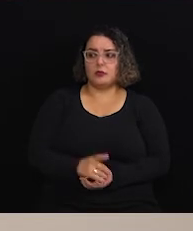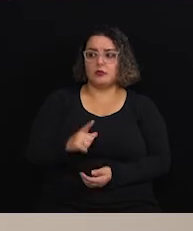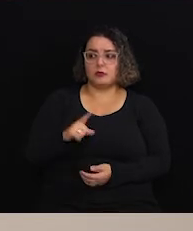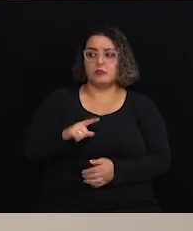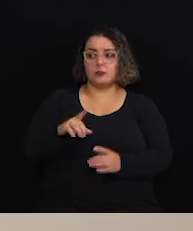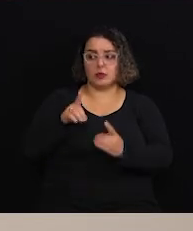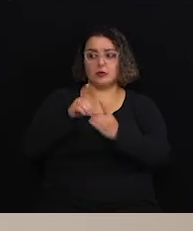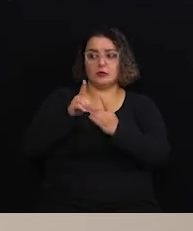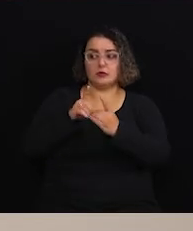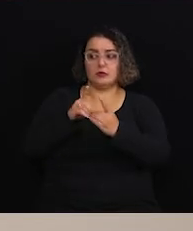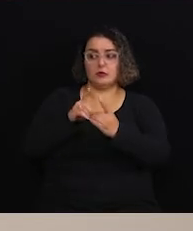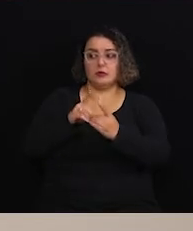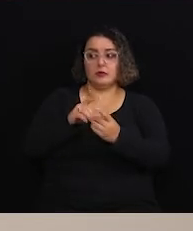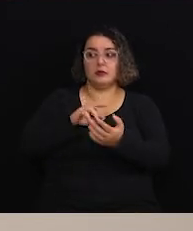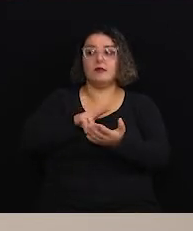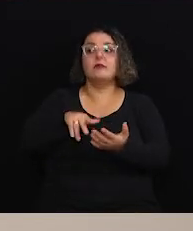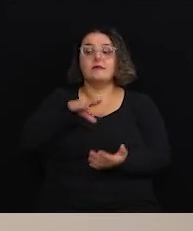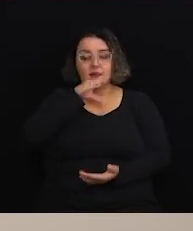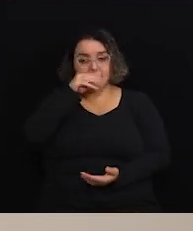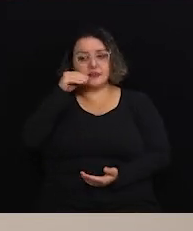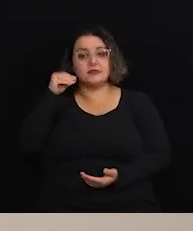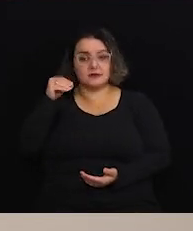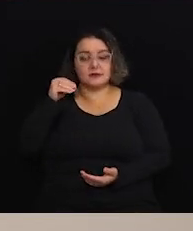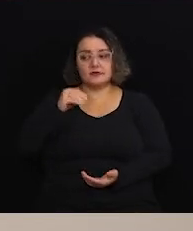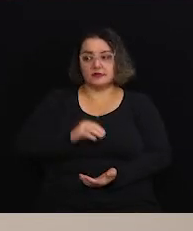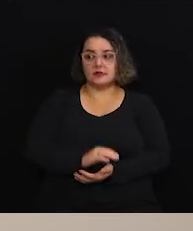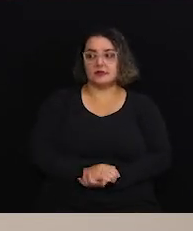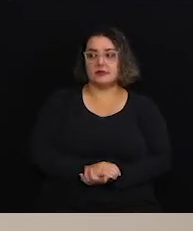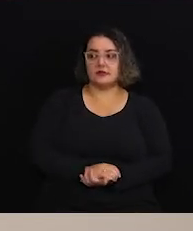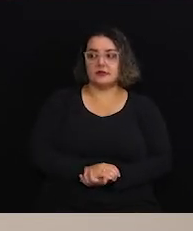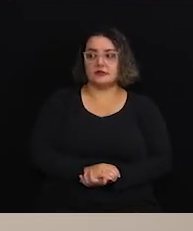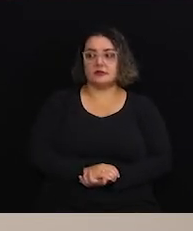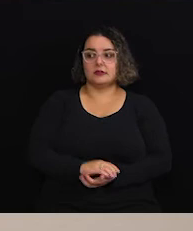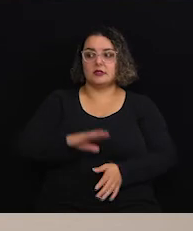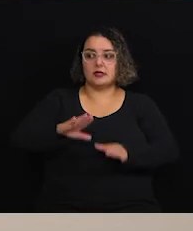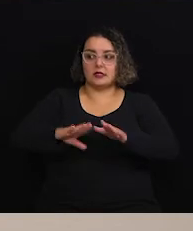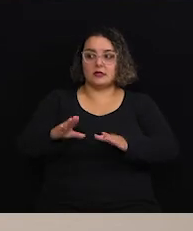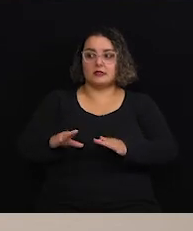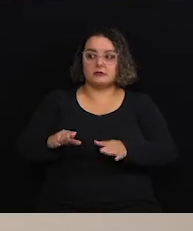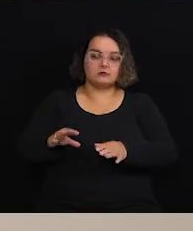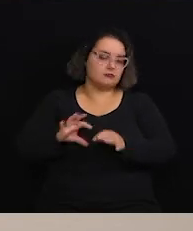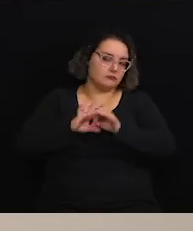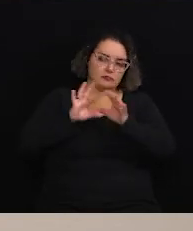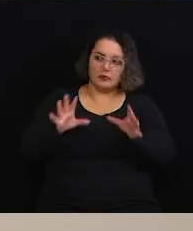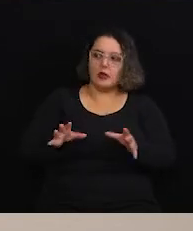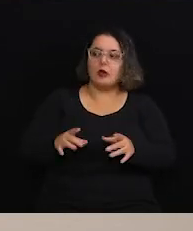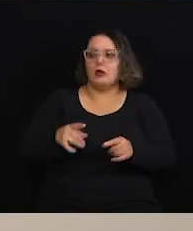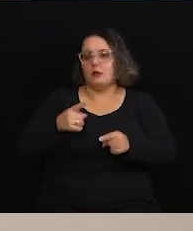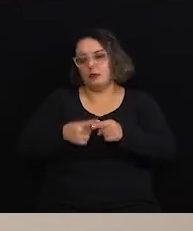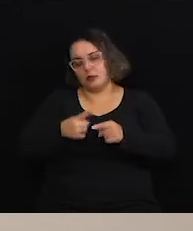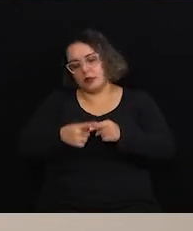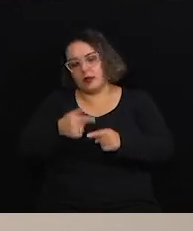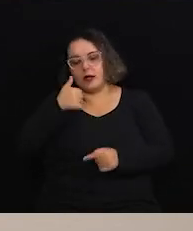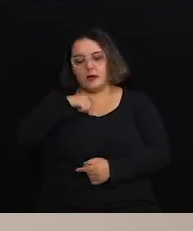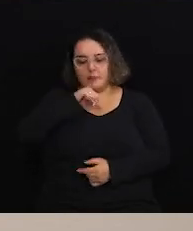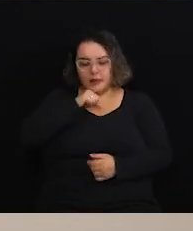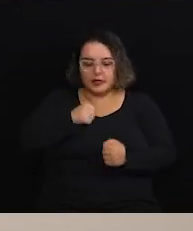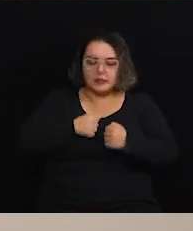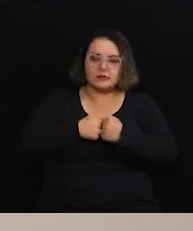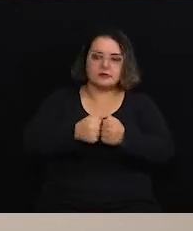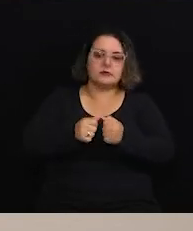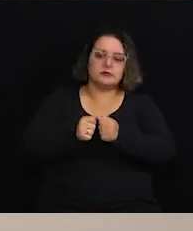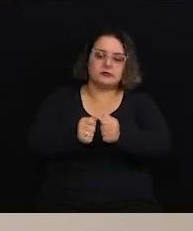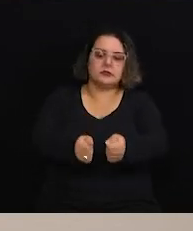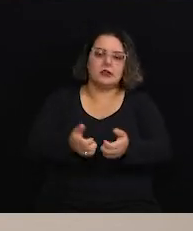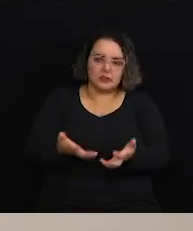no meu consultório, eu recebo muitas adolescentes, né? Então, que às vezes vem por procura espontânea, às vezes vem porque a mãe traz,